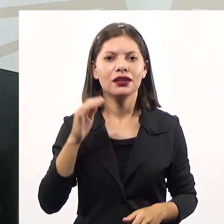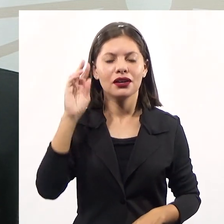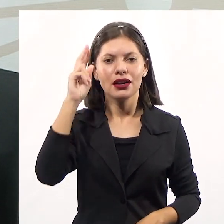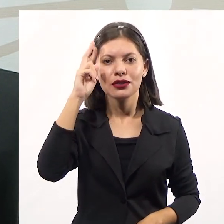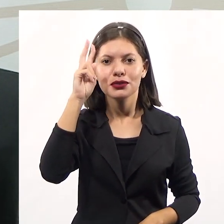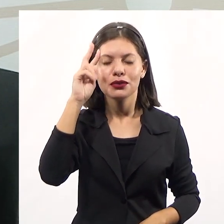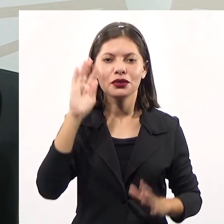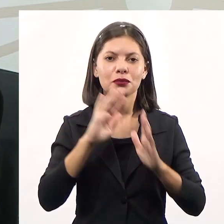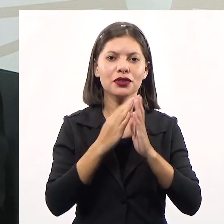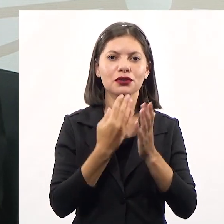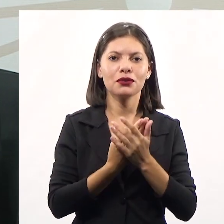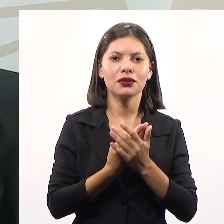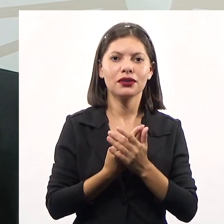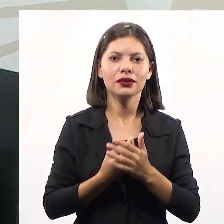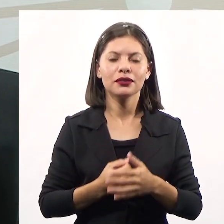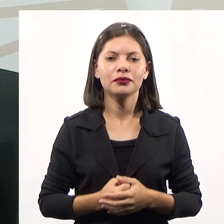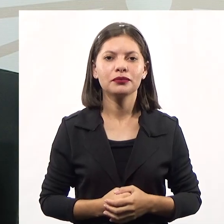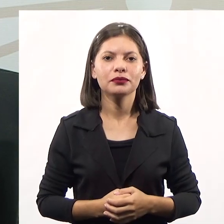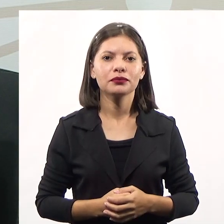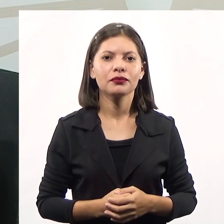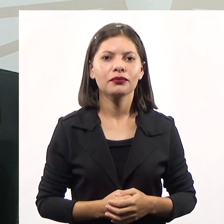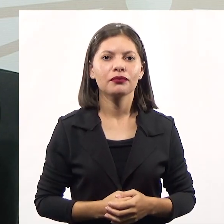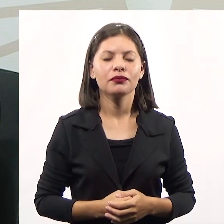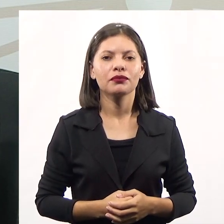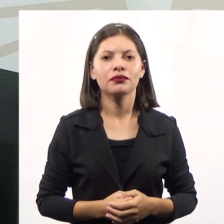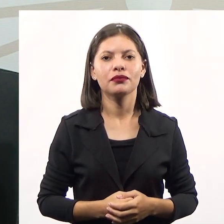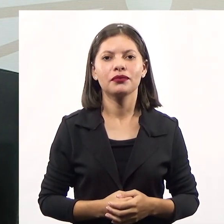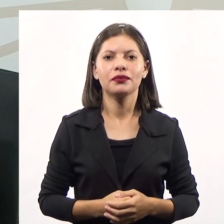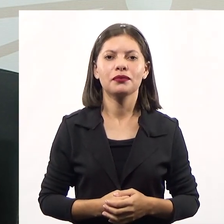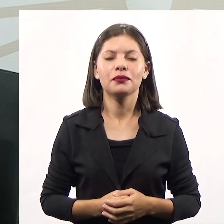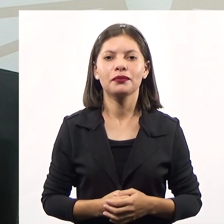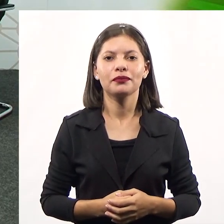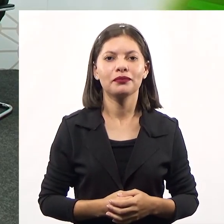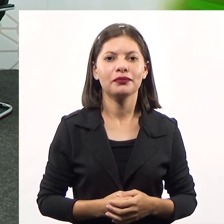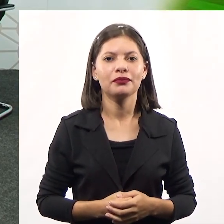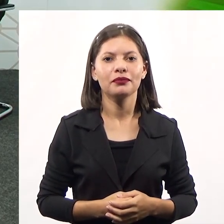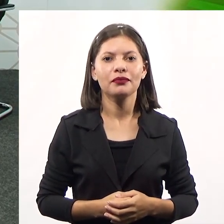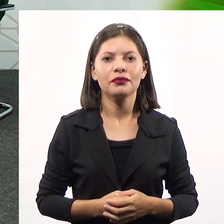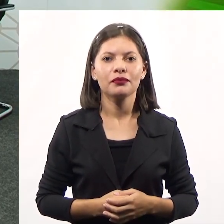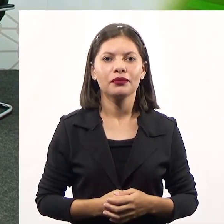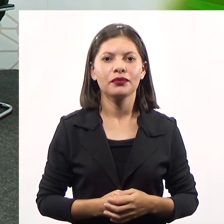uma escola tão importante como essa que vamos trabalhar nesse semestre.